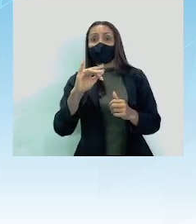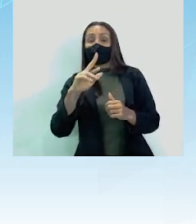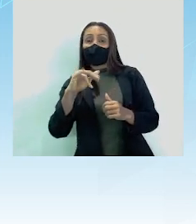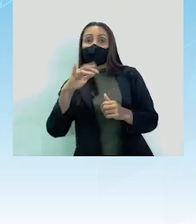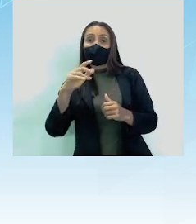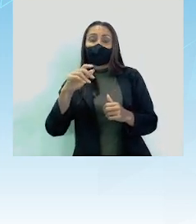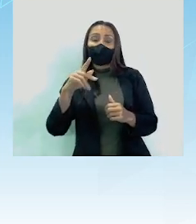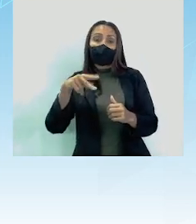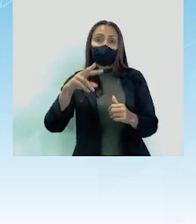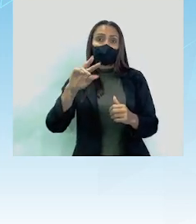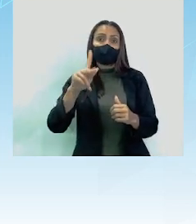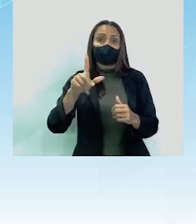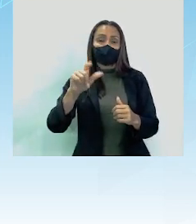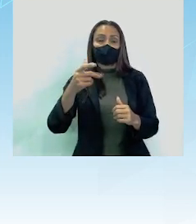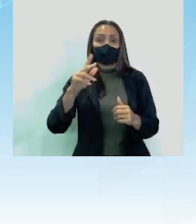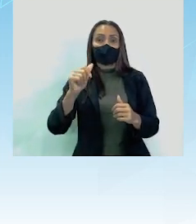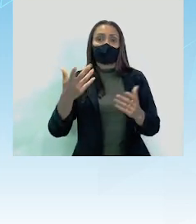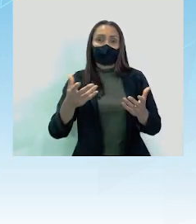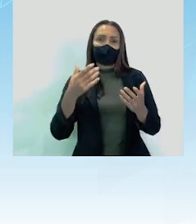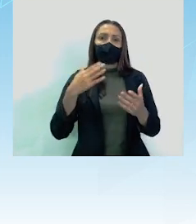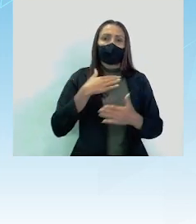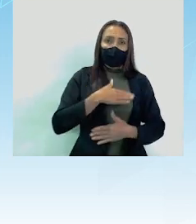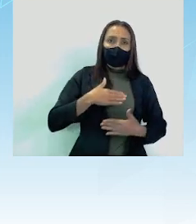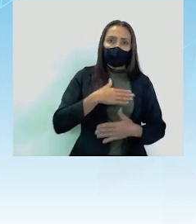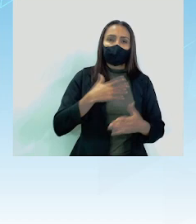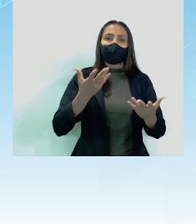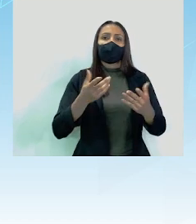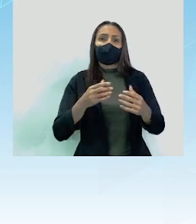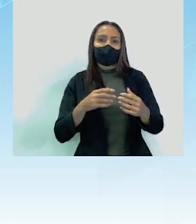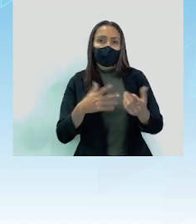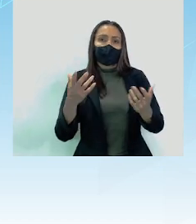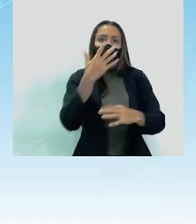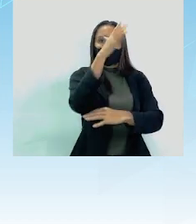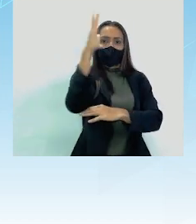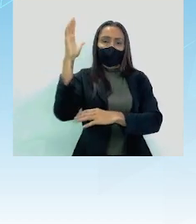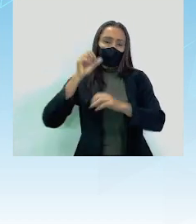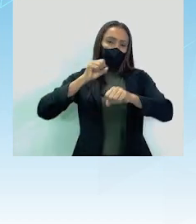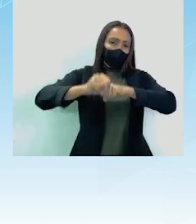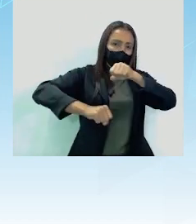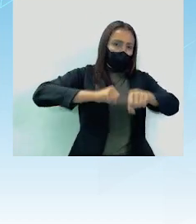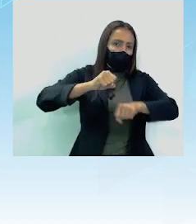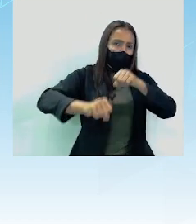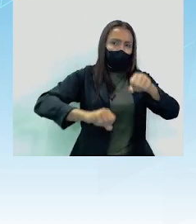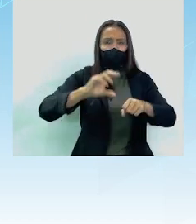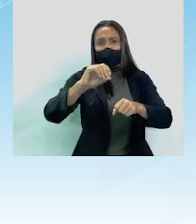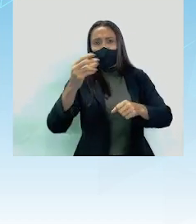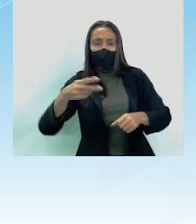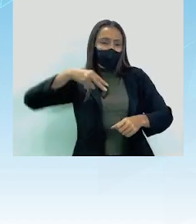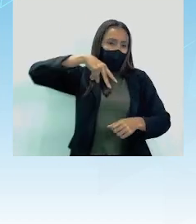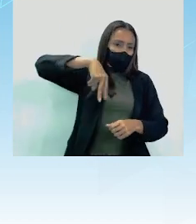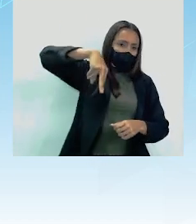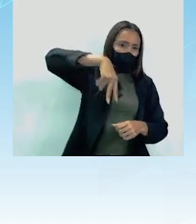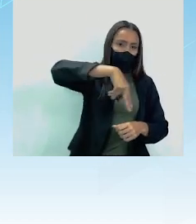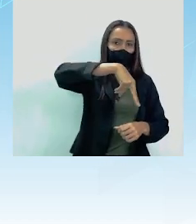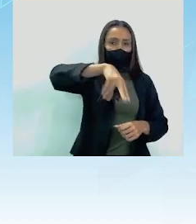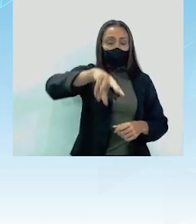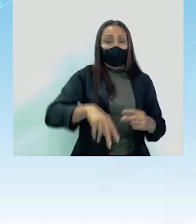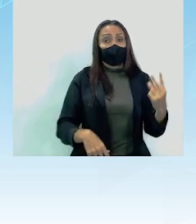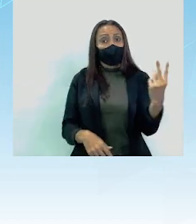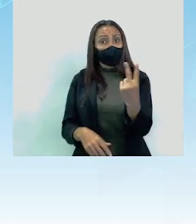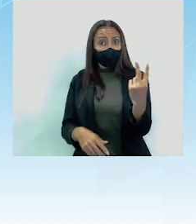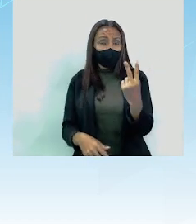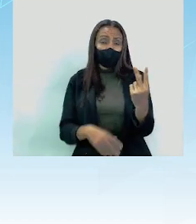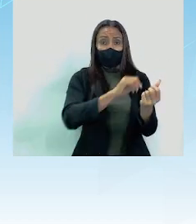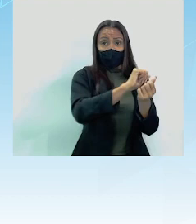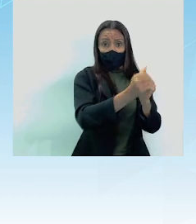do mato, quem gosta de andar no mato de bike ou a pé, já faz isso de forma natural. Né? São duas modalidades esportivas, elas